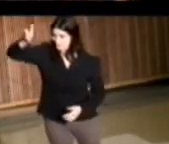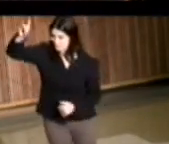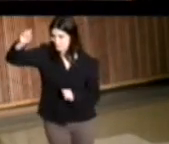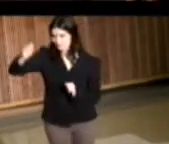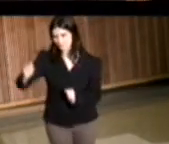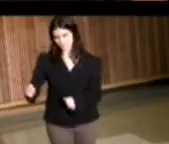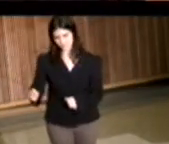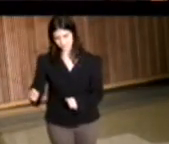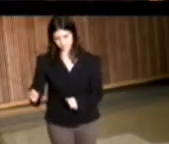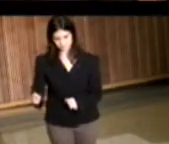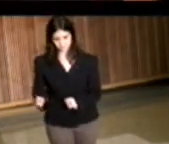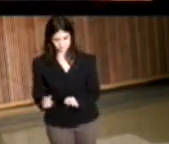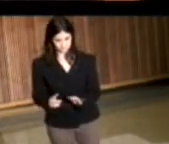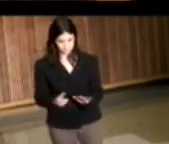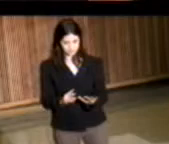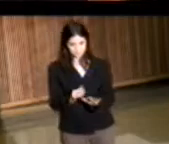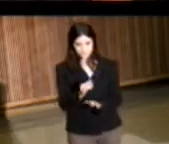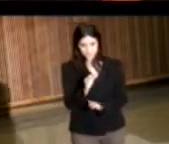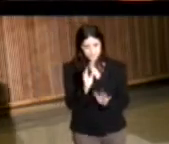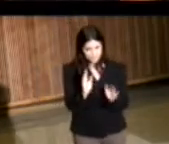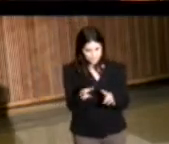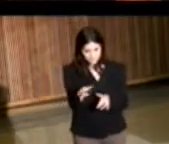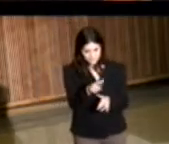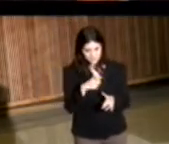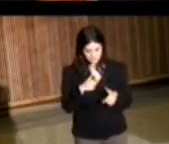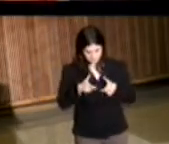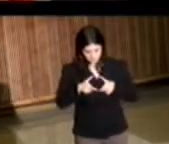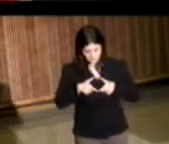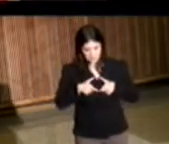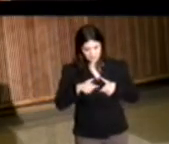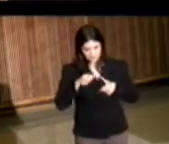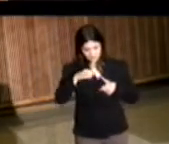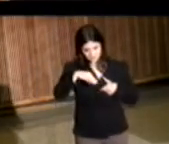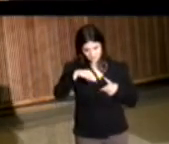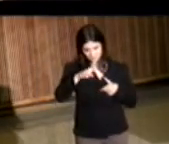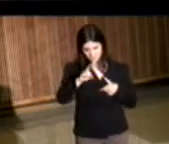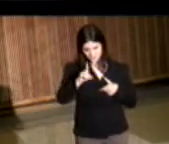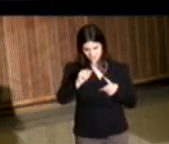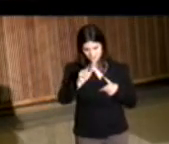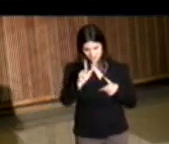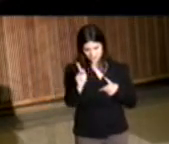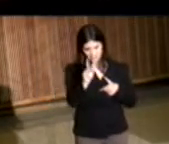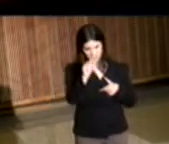Vou falar assim, você já recebeu uma medalha? Quem já recebeu aqui uma medalha?